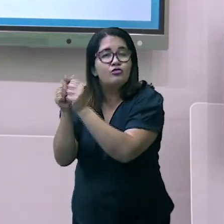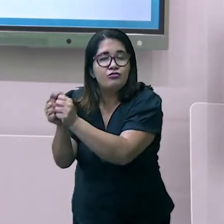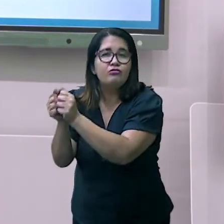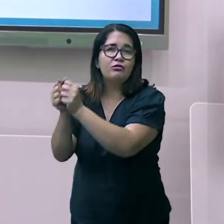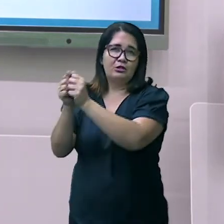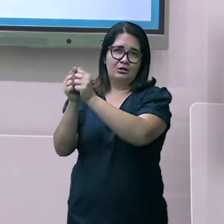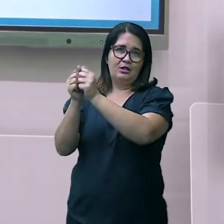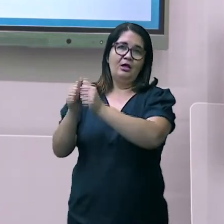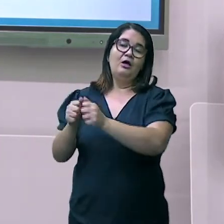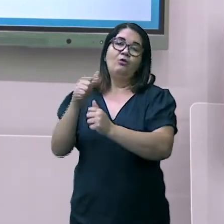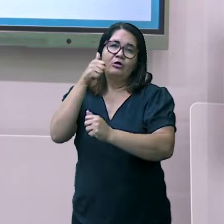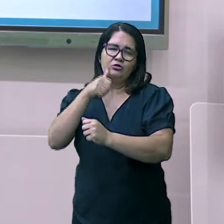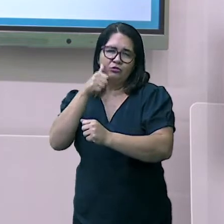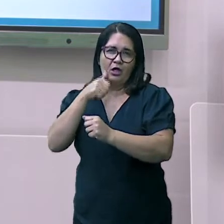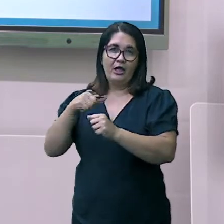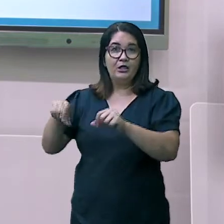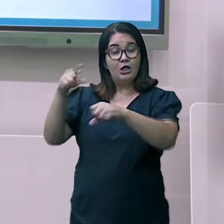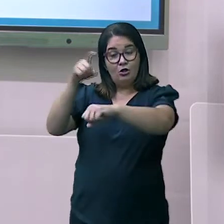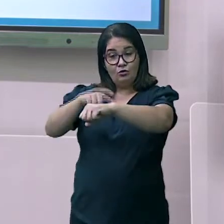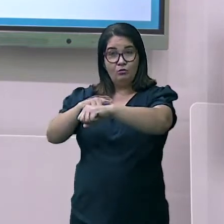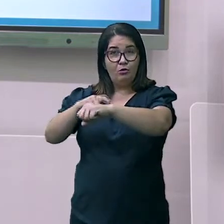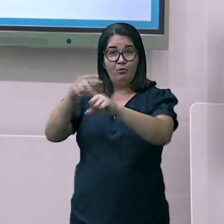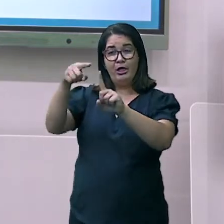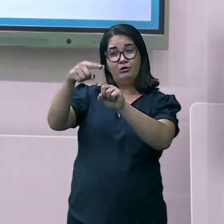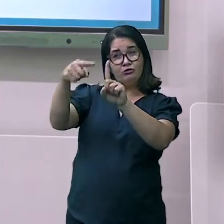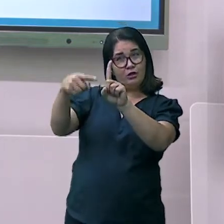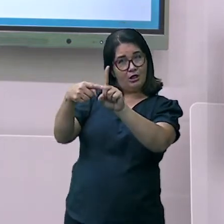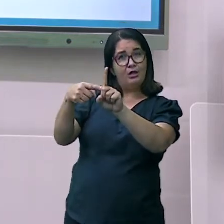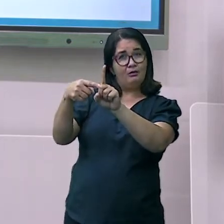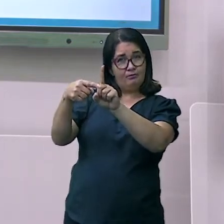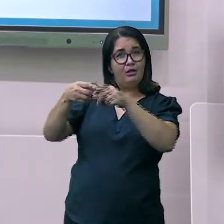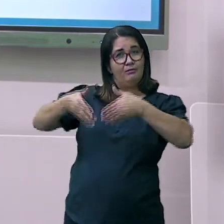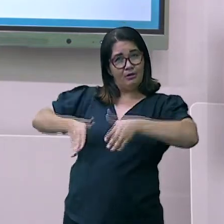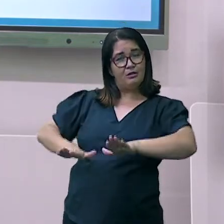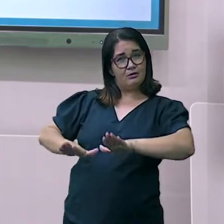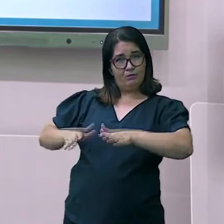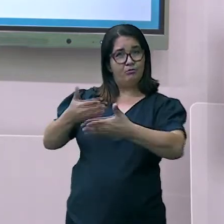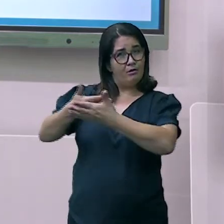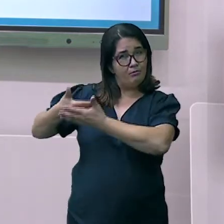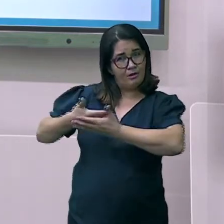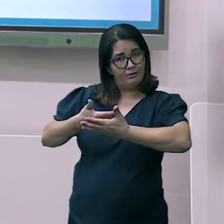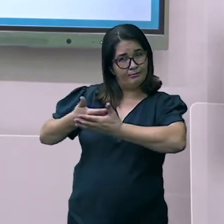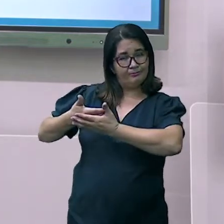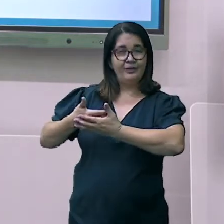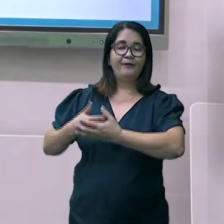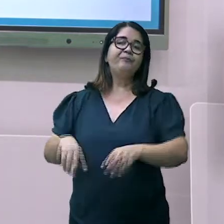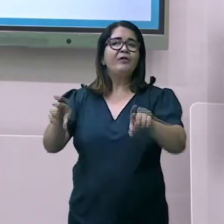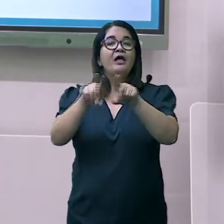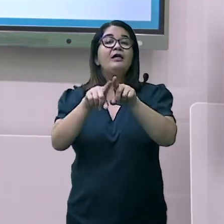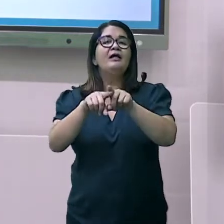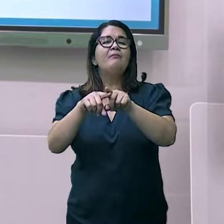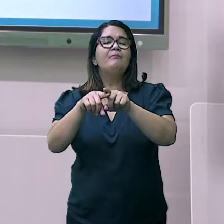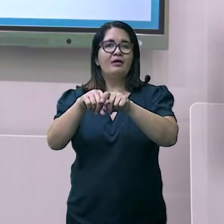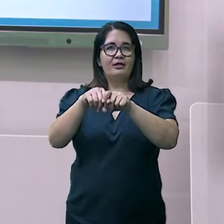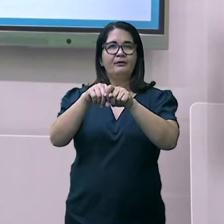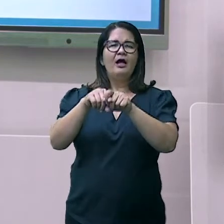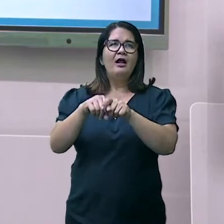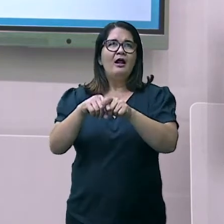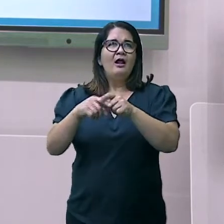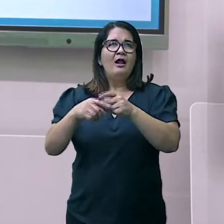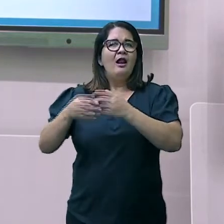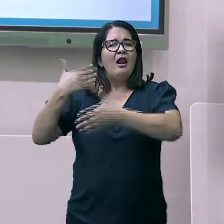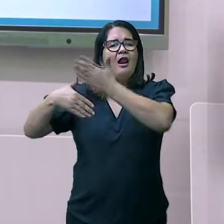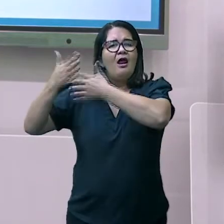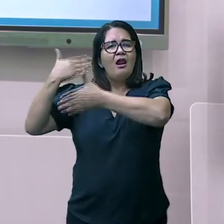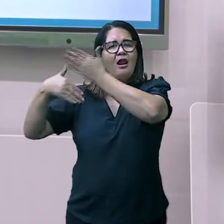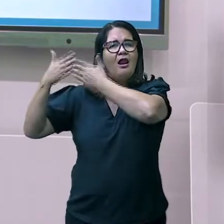essa originada do grego, que se traduz por mulher que serve, que exercem a função de